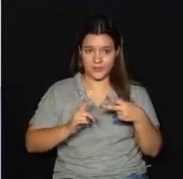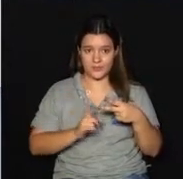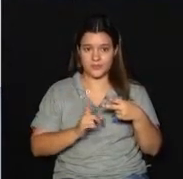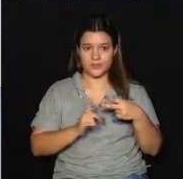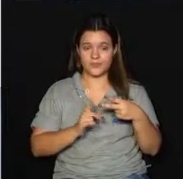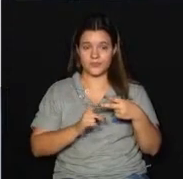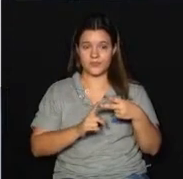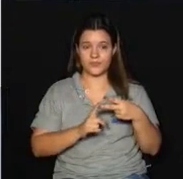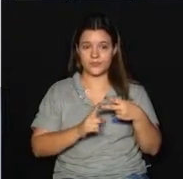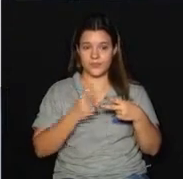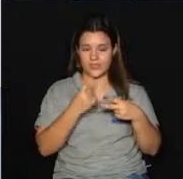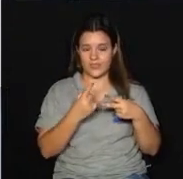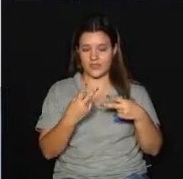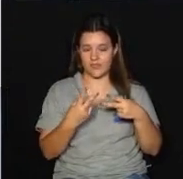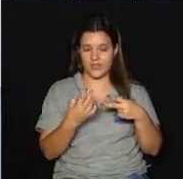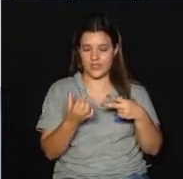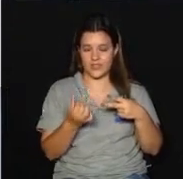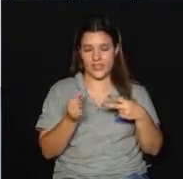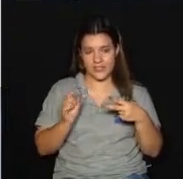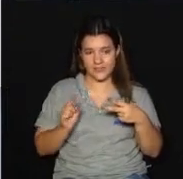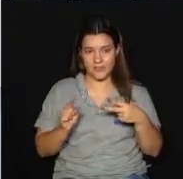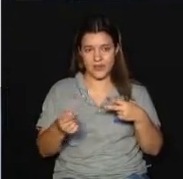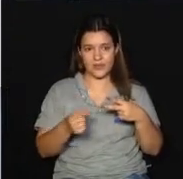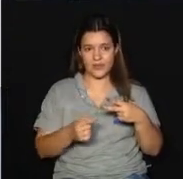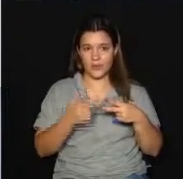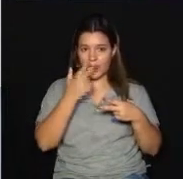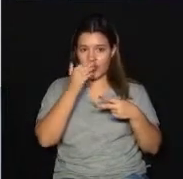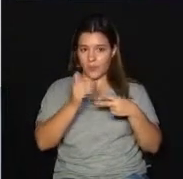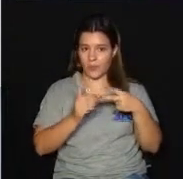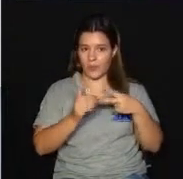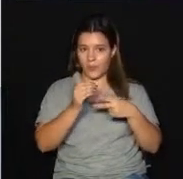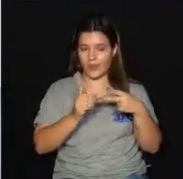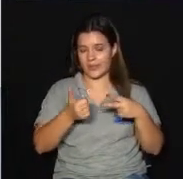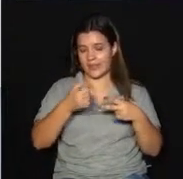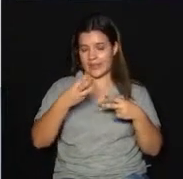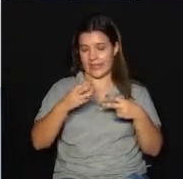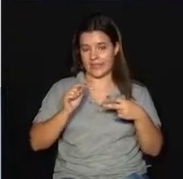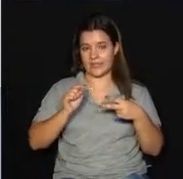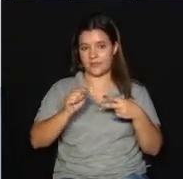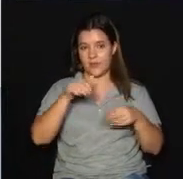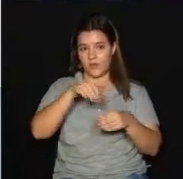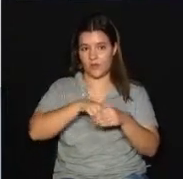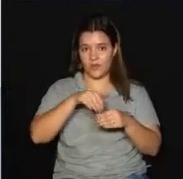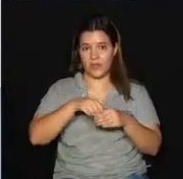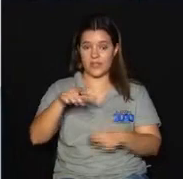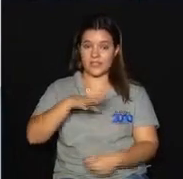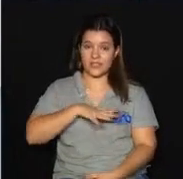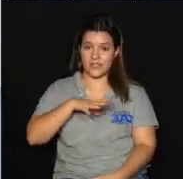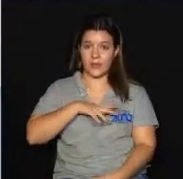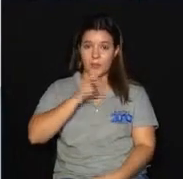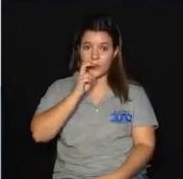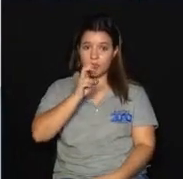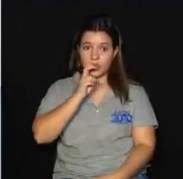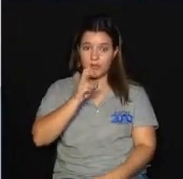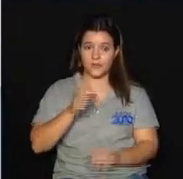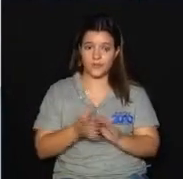47,42%, o que dá 126 mil, uma diferença de 13 mil votos na cidade de